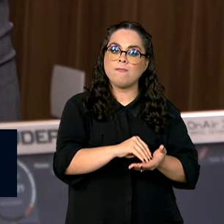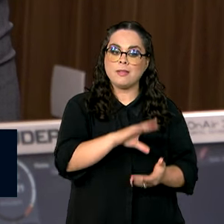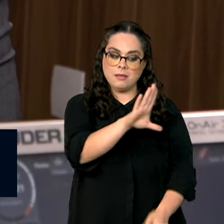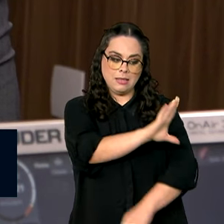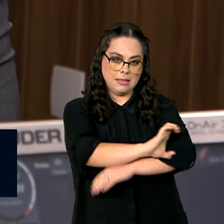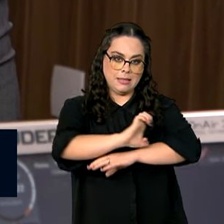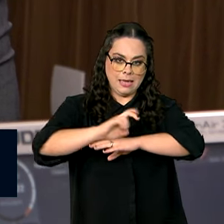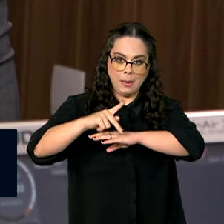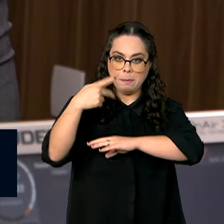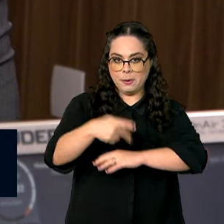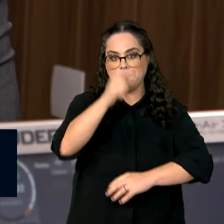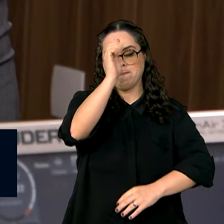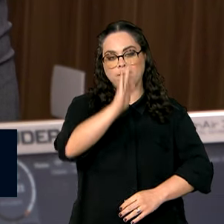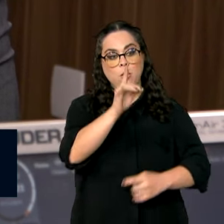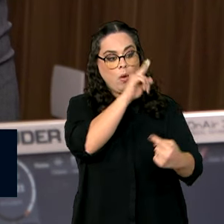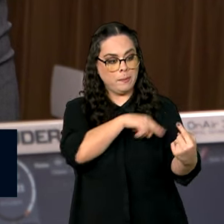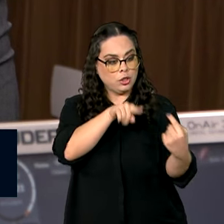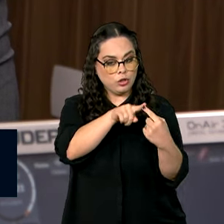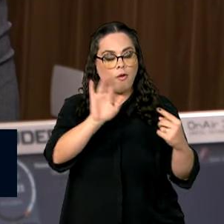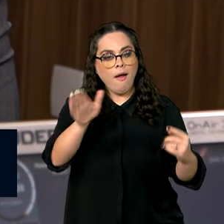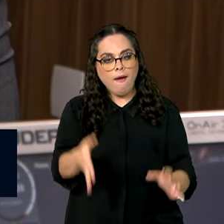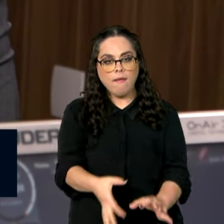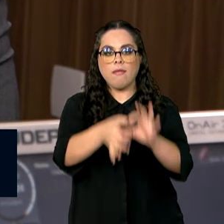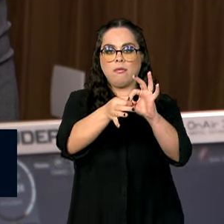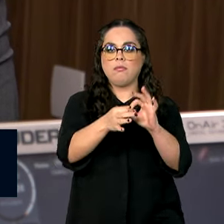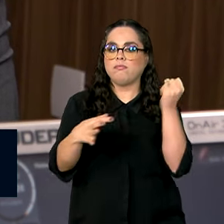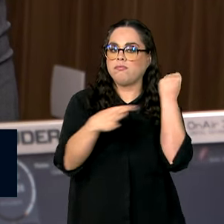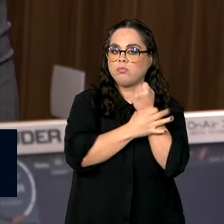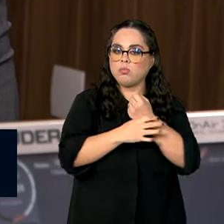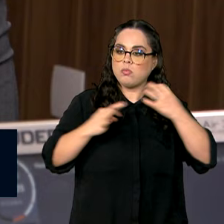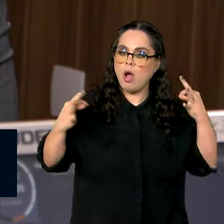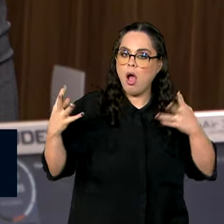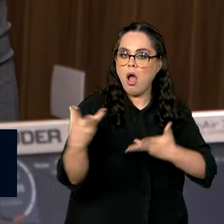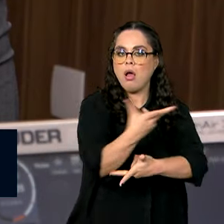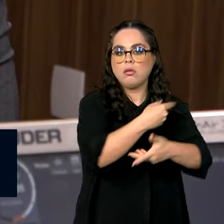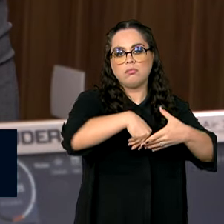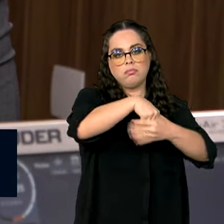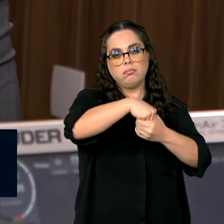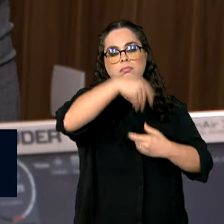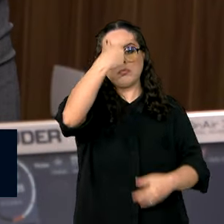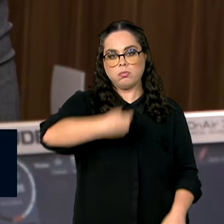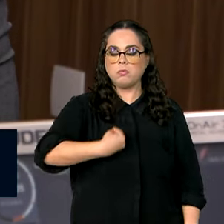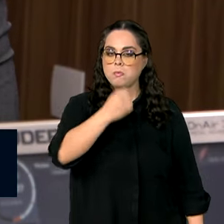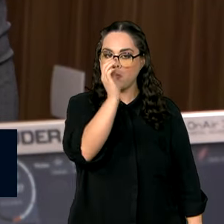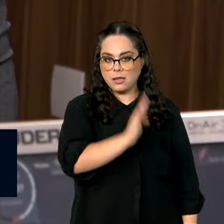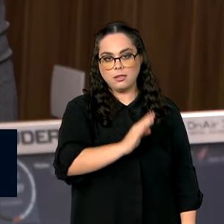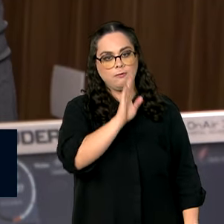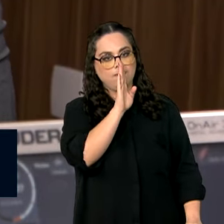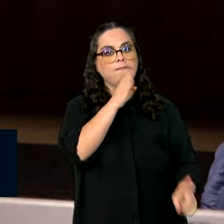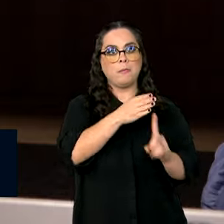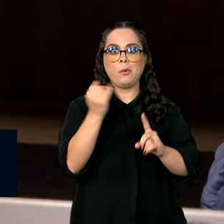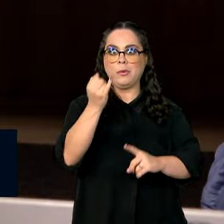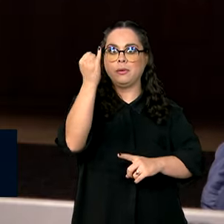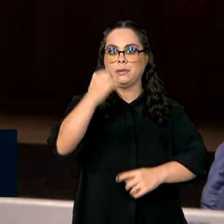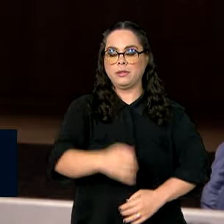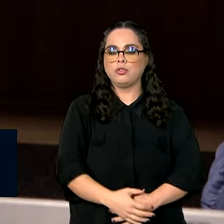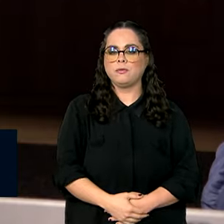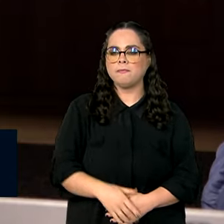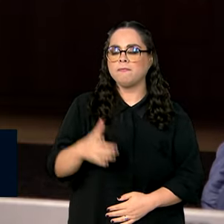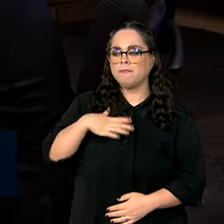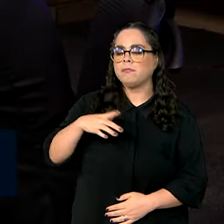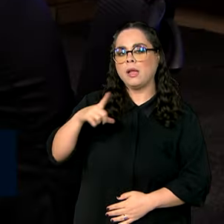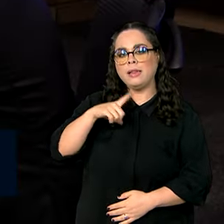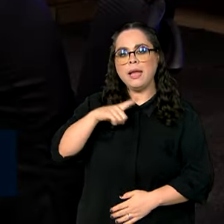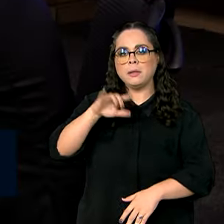CEP no país então o nosso objetivo é justamente Esse é garantir a universalização desse serviço que é essencial paraa população e a gente tem um balanço